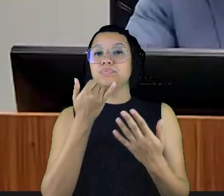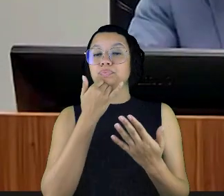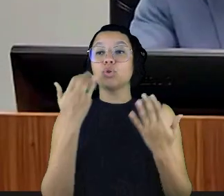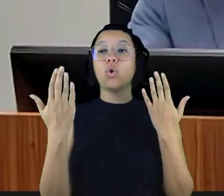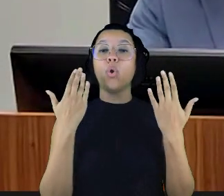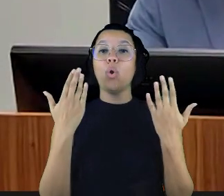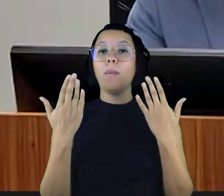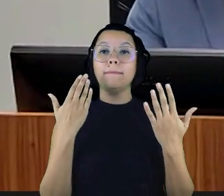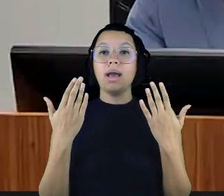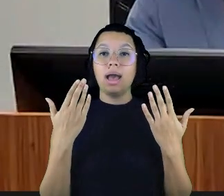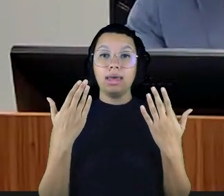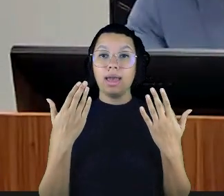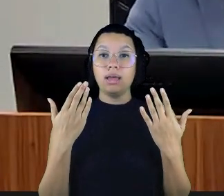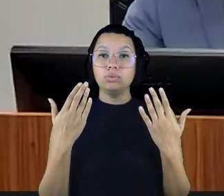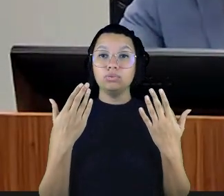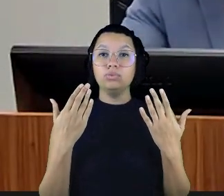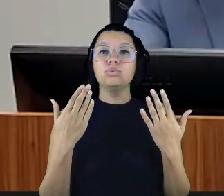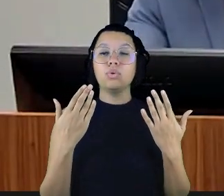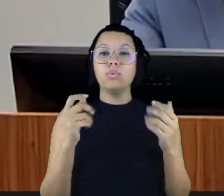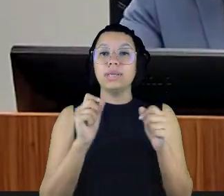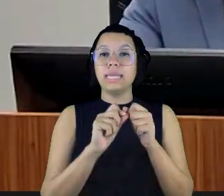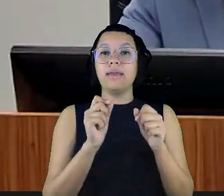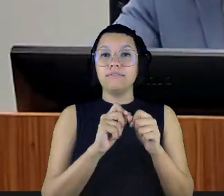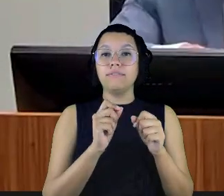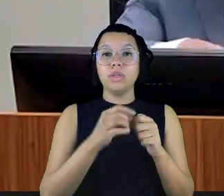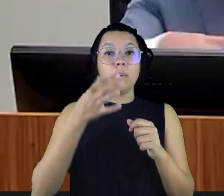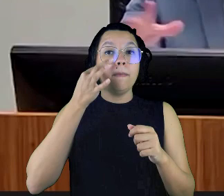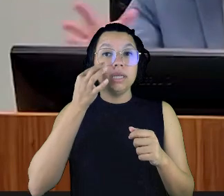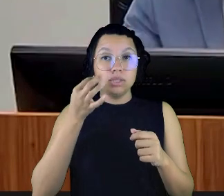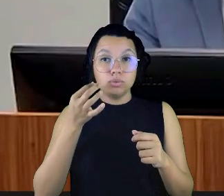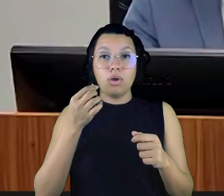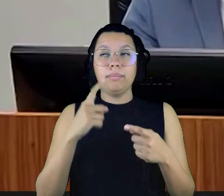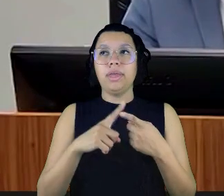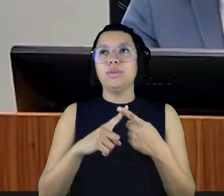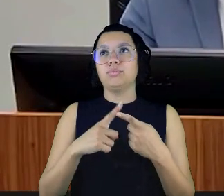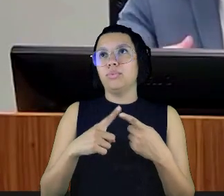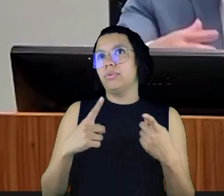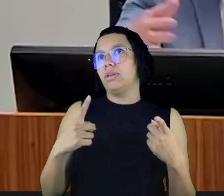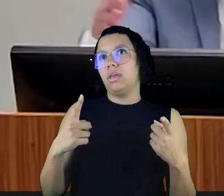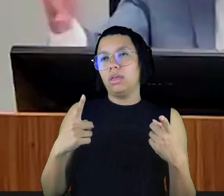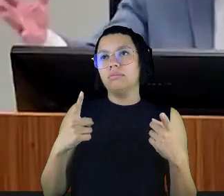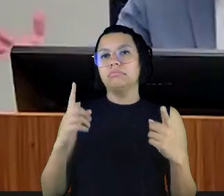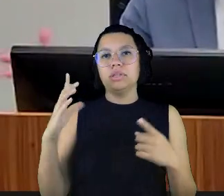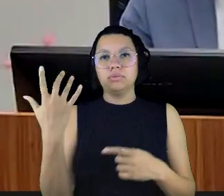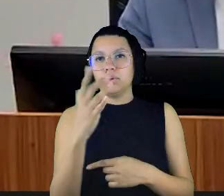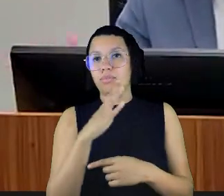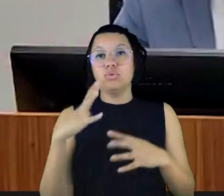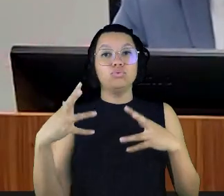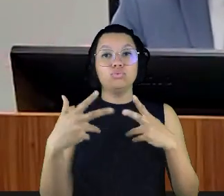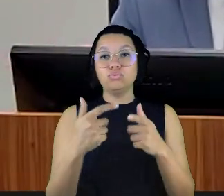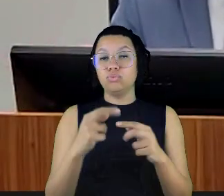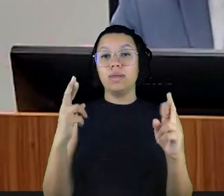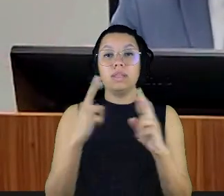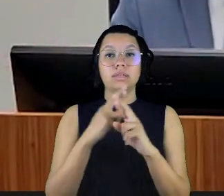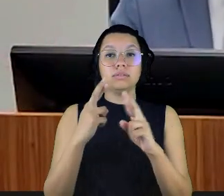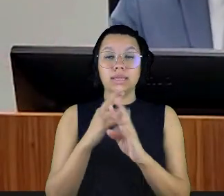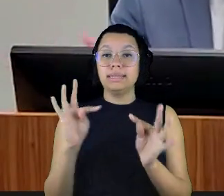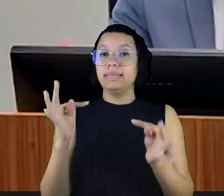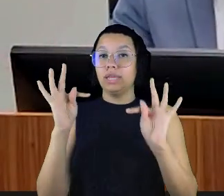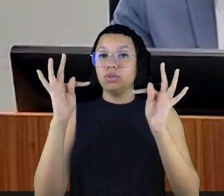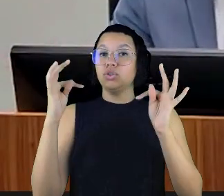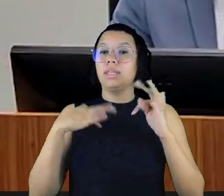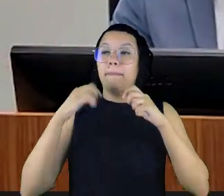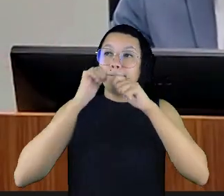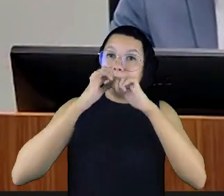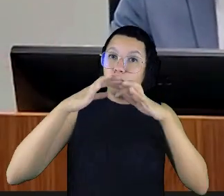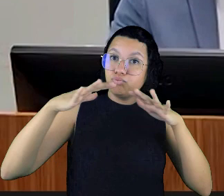porque, naturalmente, tudo que envolve tecnologia tem um nível de expansão muito mais expressivo,